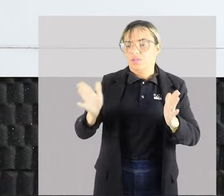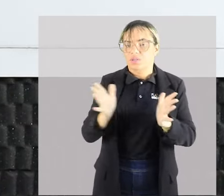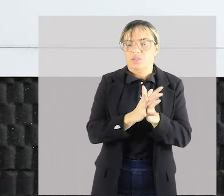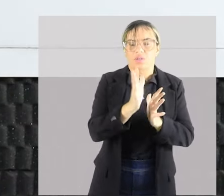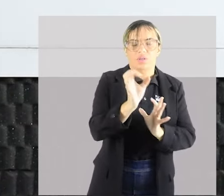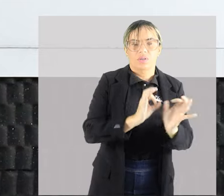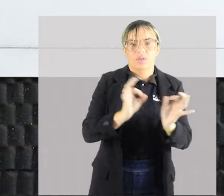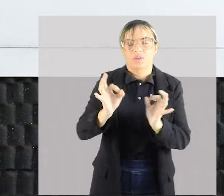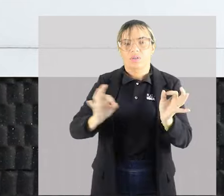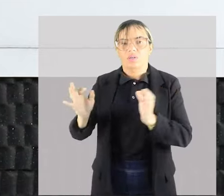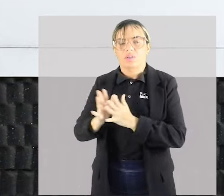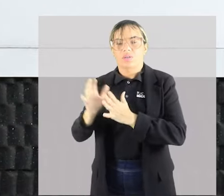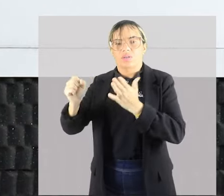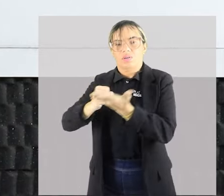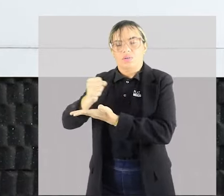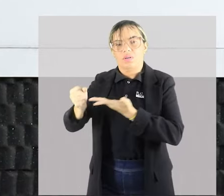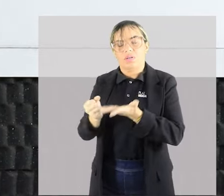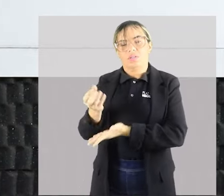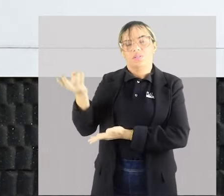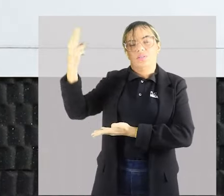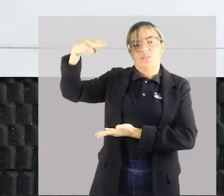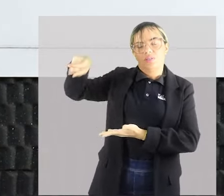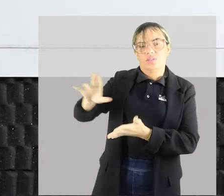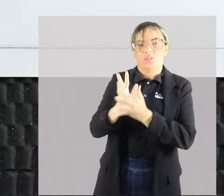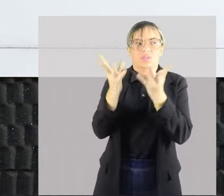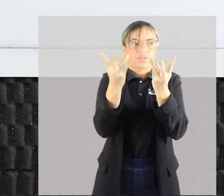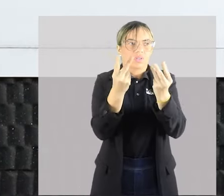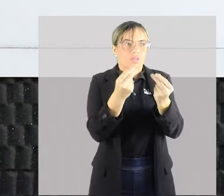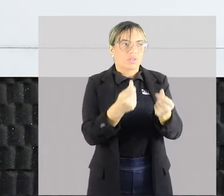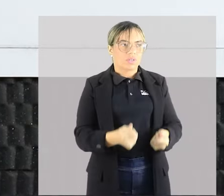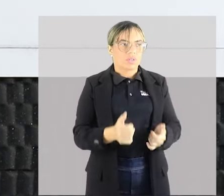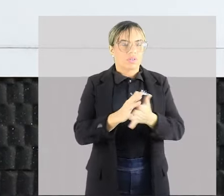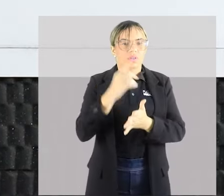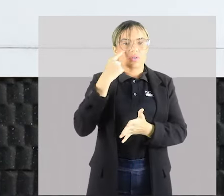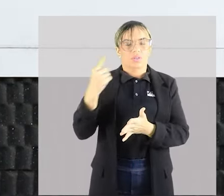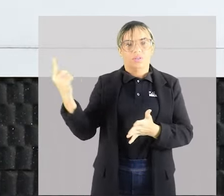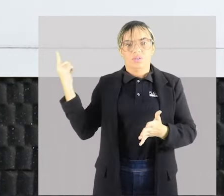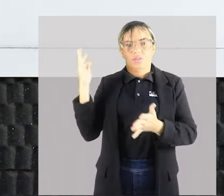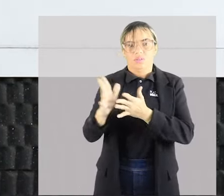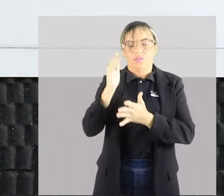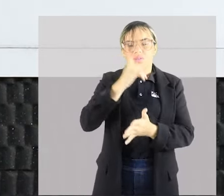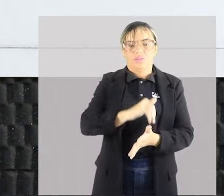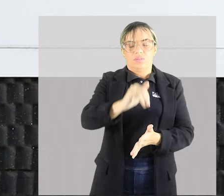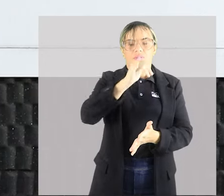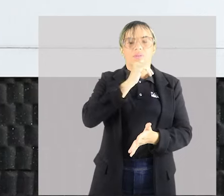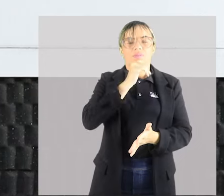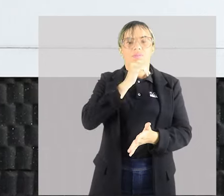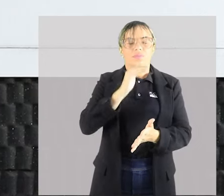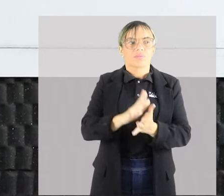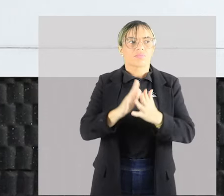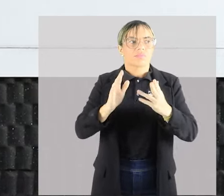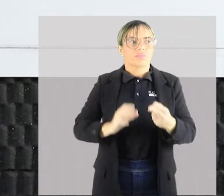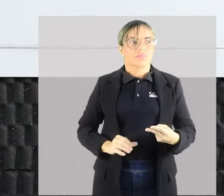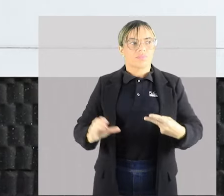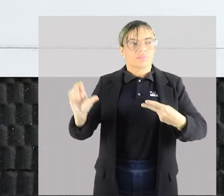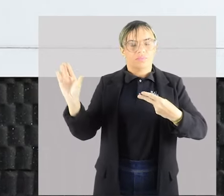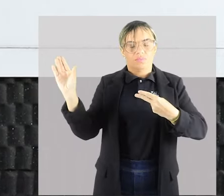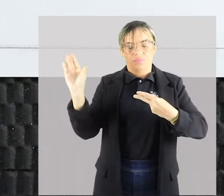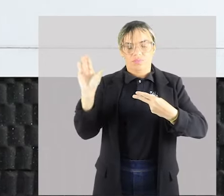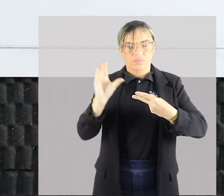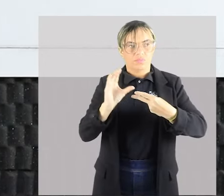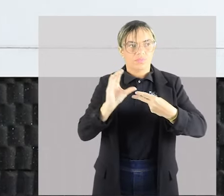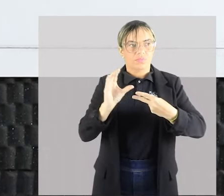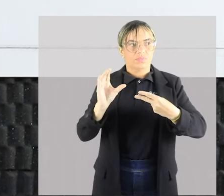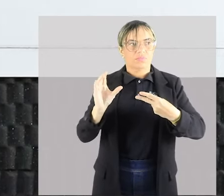denominar de bases nitrogenadas Tá certo e aqui eu exemplifiquei para vocês essa sequência coloquei aqui